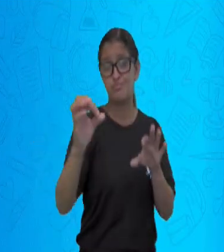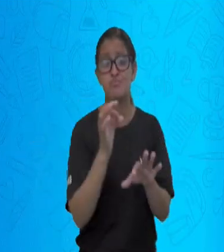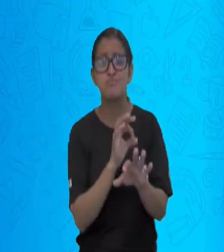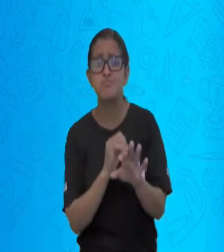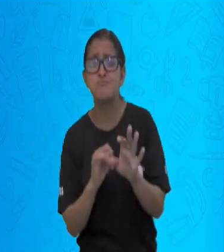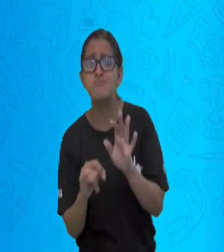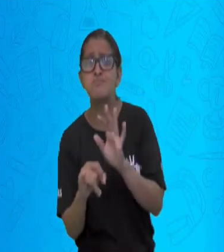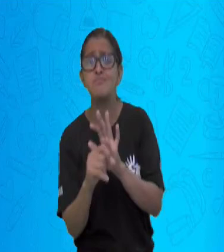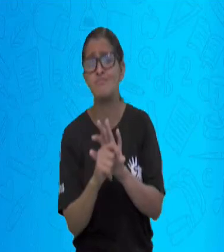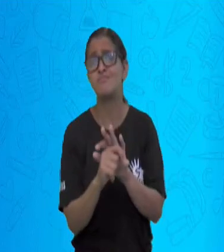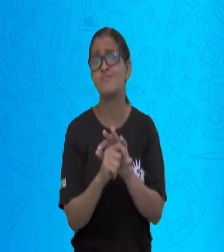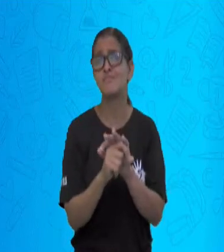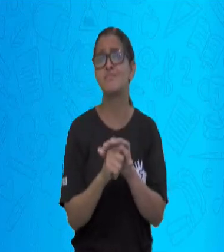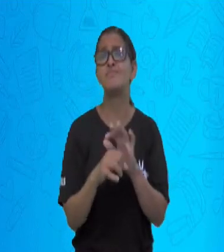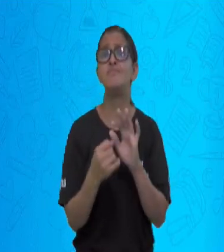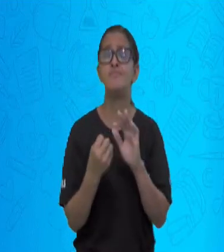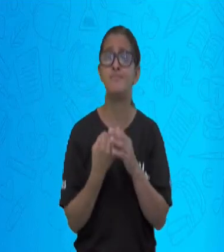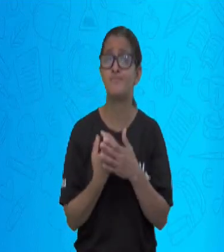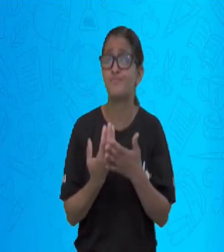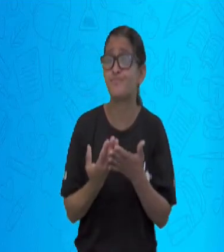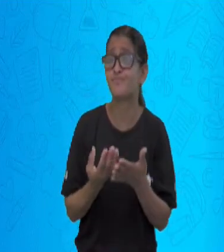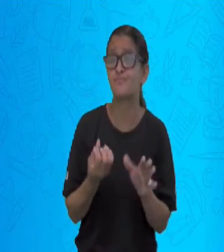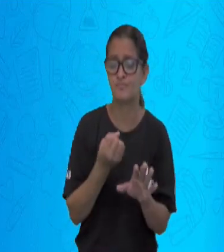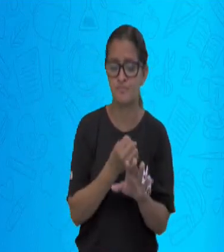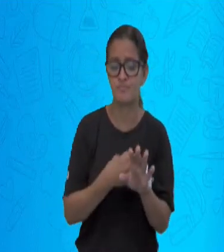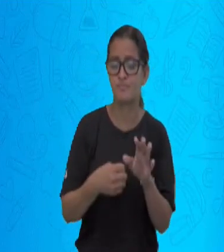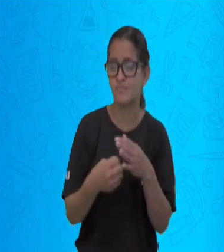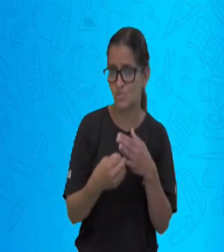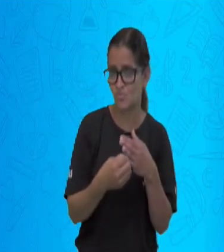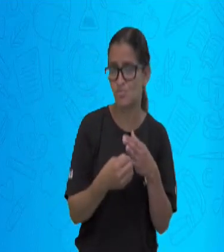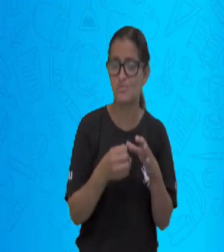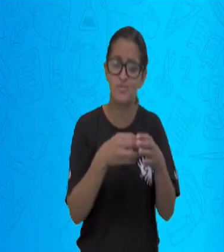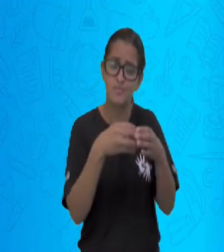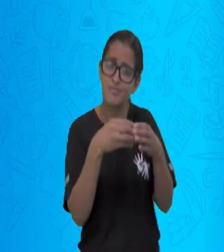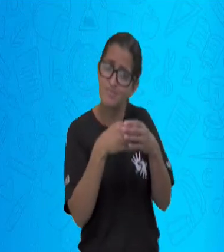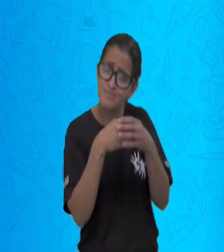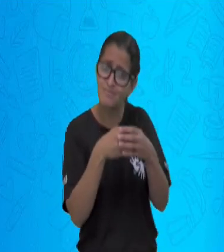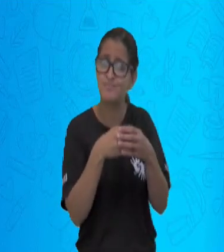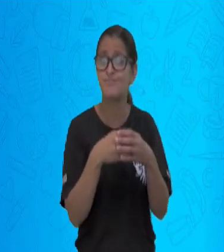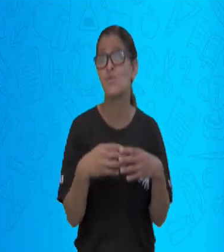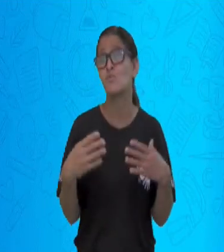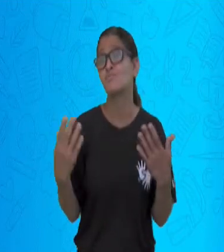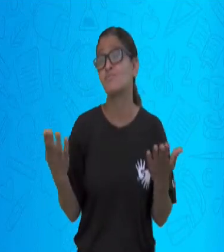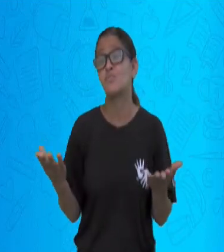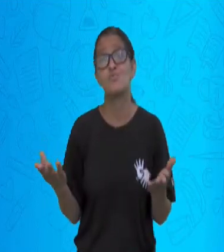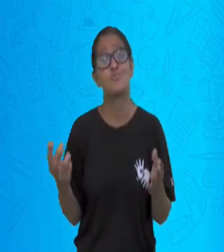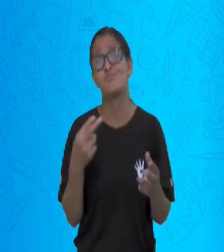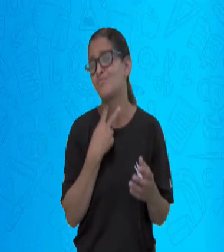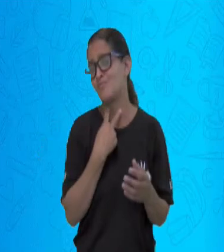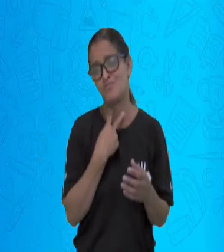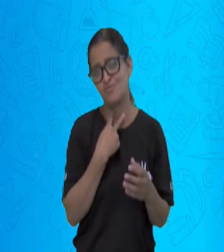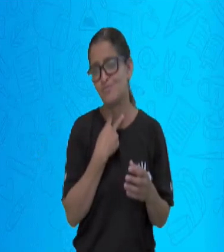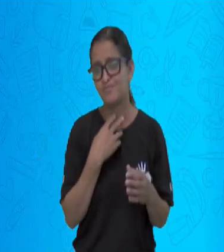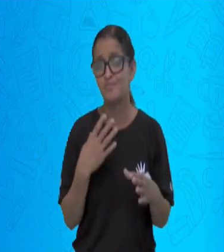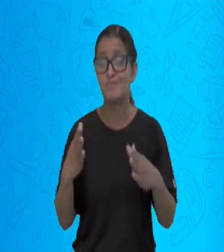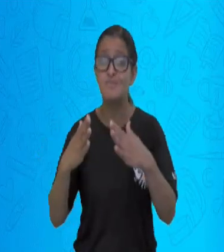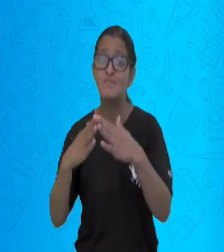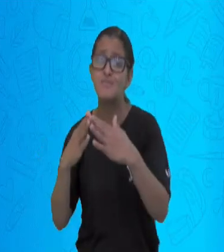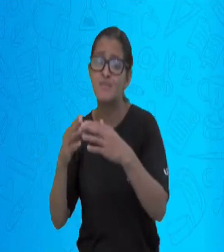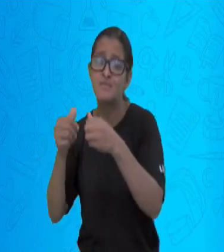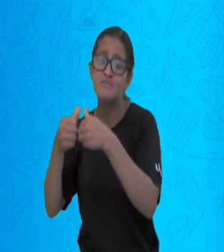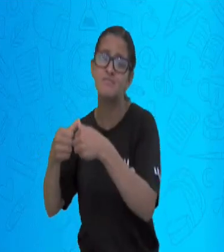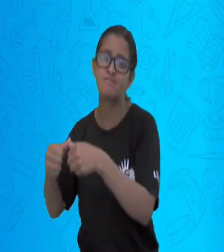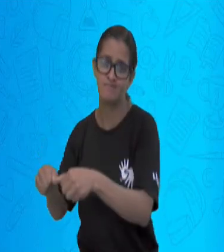rua até tarde da noite. Várias brincadeiras. Claro que por uma consequência de uma violência da sociedade, né? E até